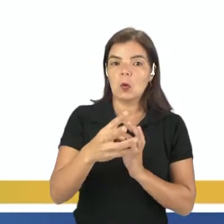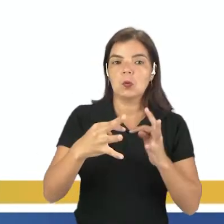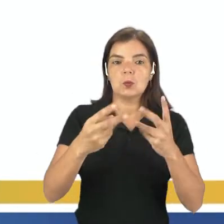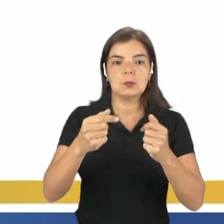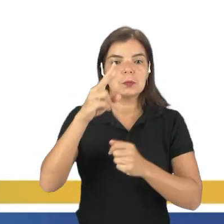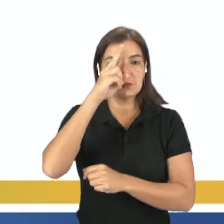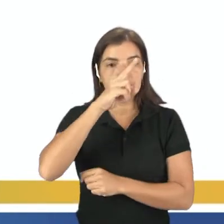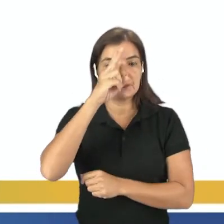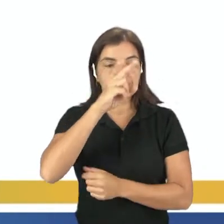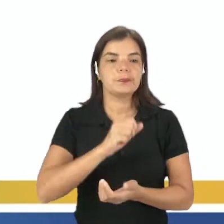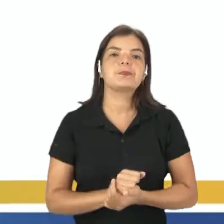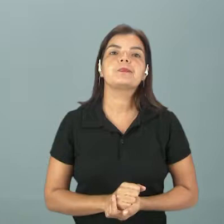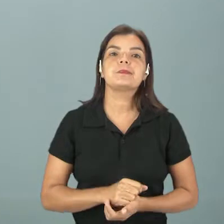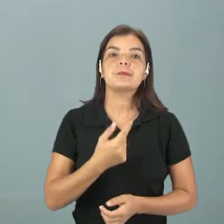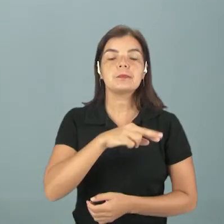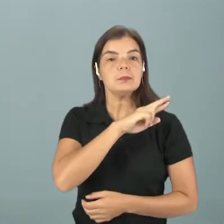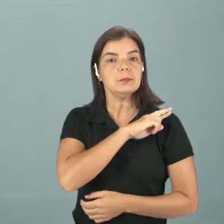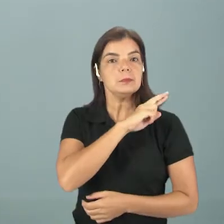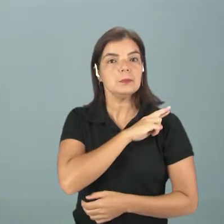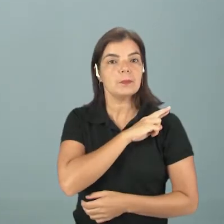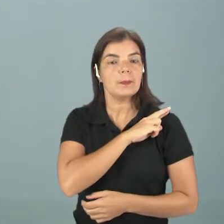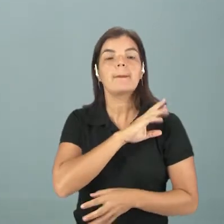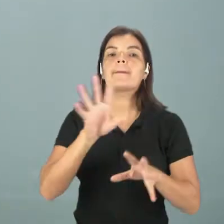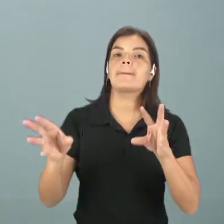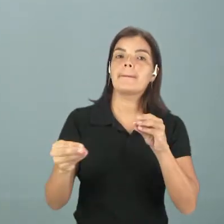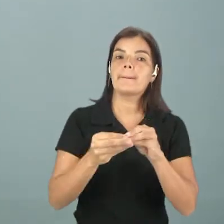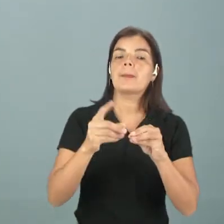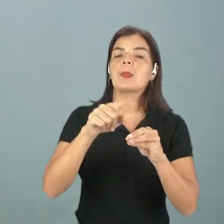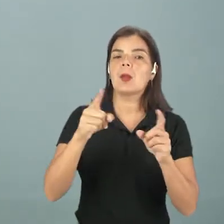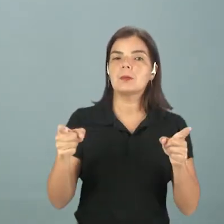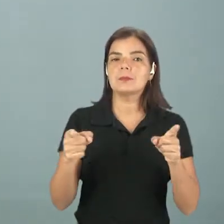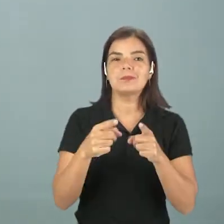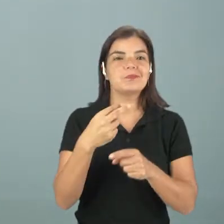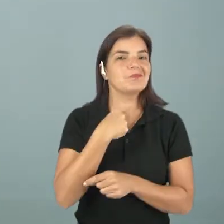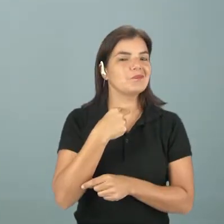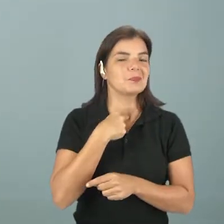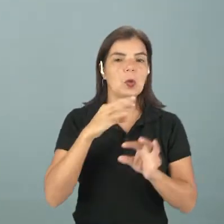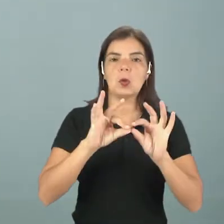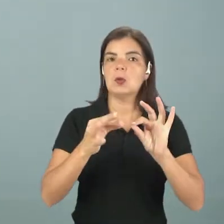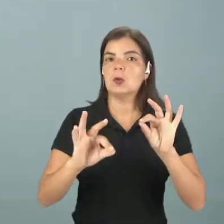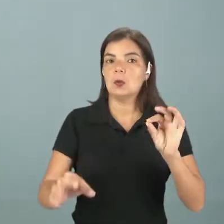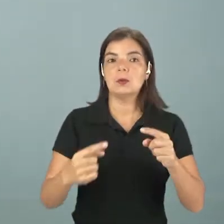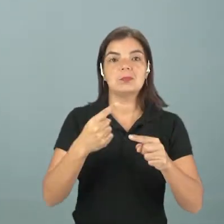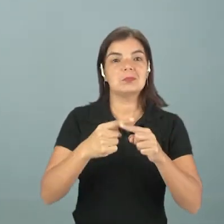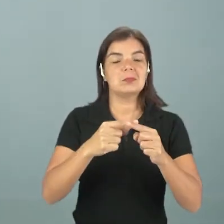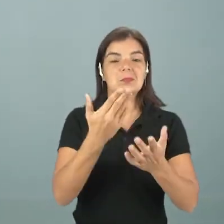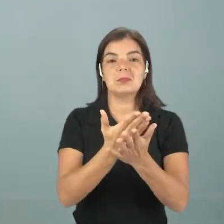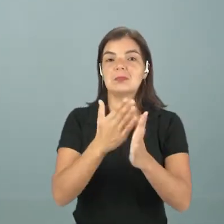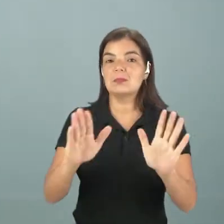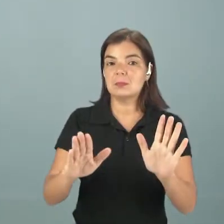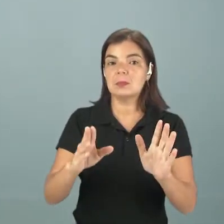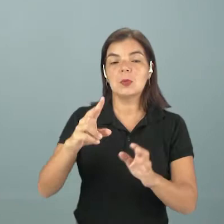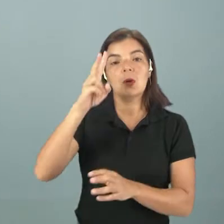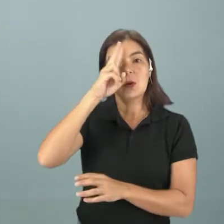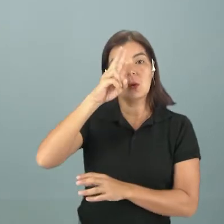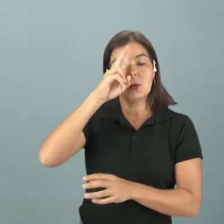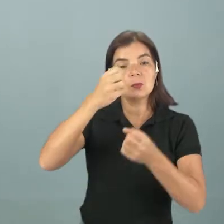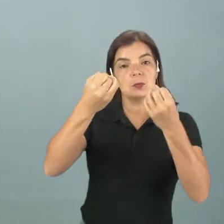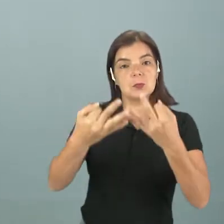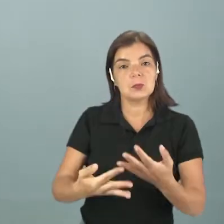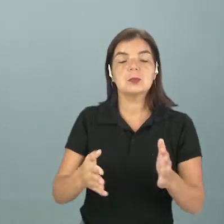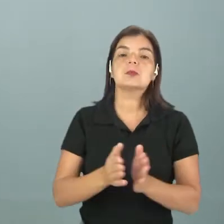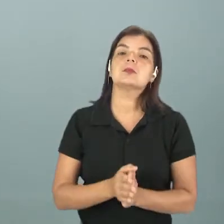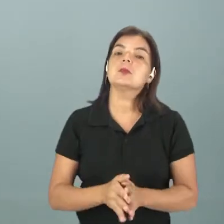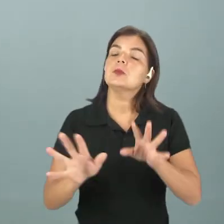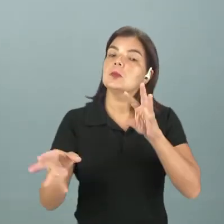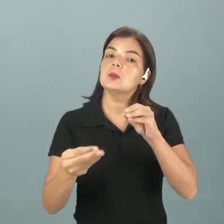história. Então, o papel da sinopse é muito curto, tá? Então, ela não pode ser muito longa, porque acaba que você vai contar a história. E o